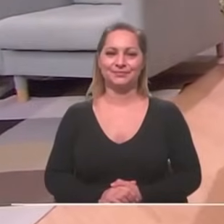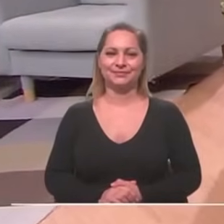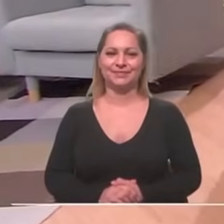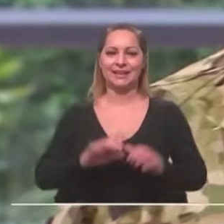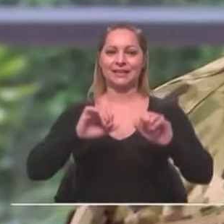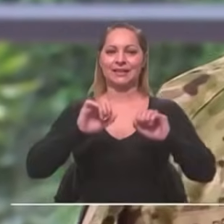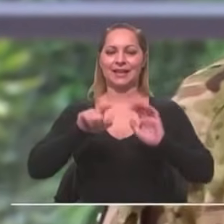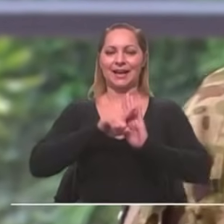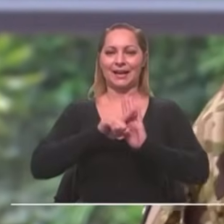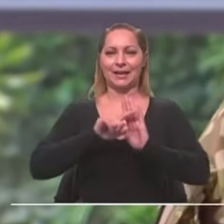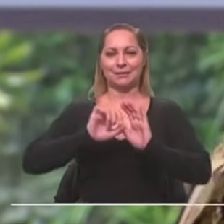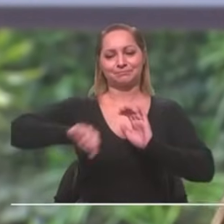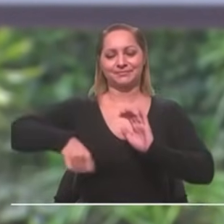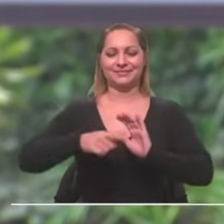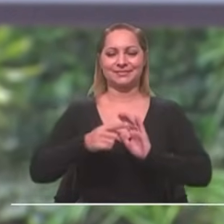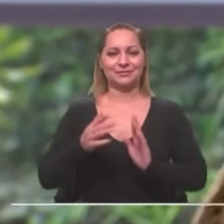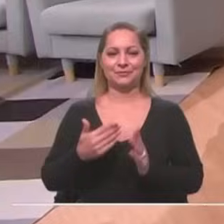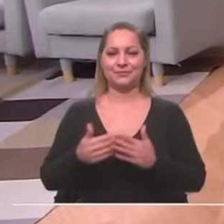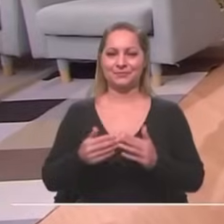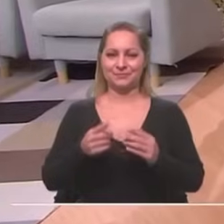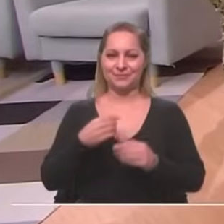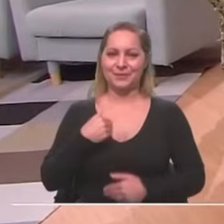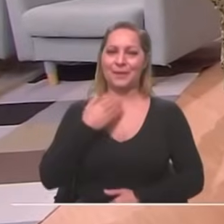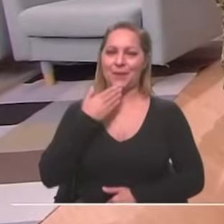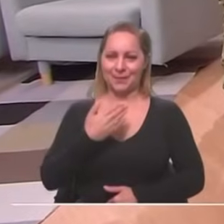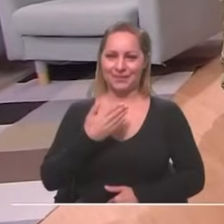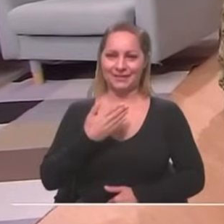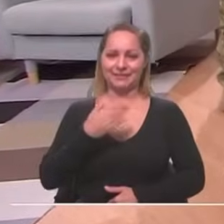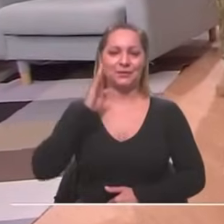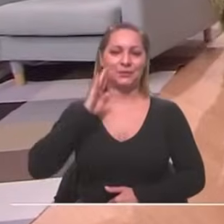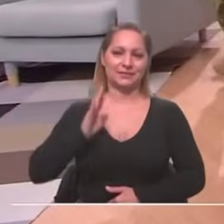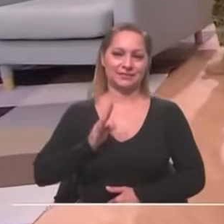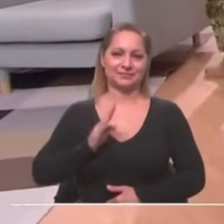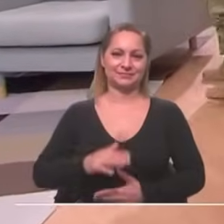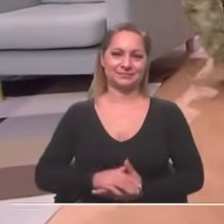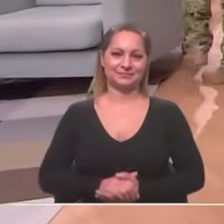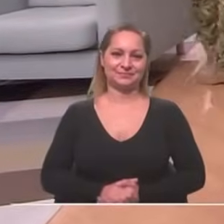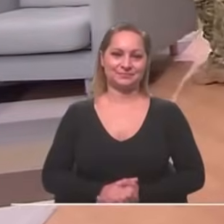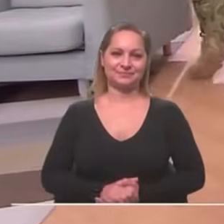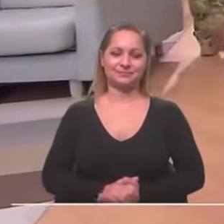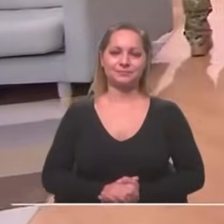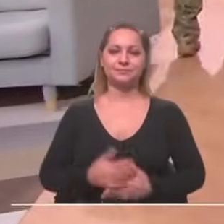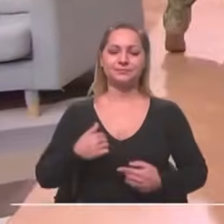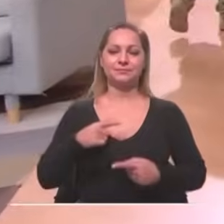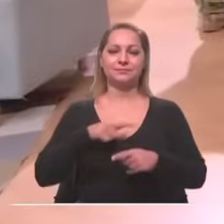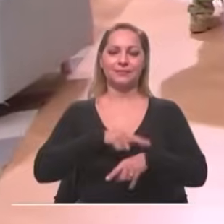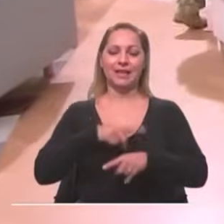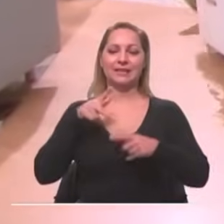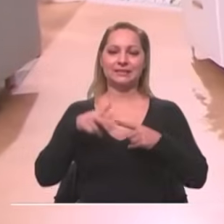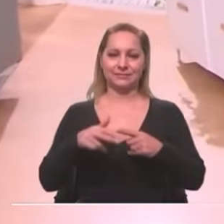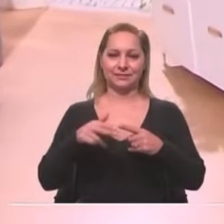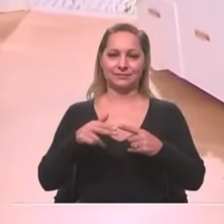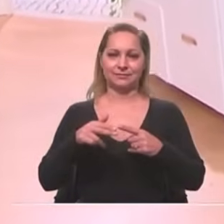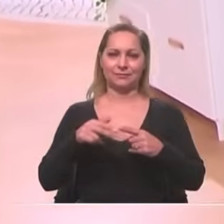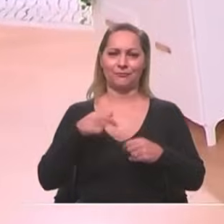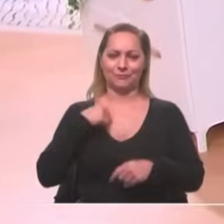faz mal. Muito obrigado, muito obrigado. E mais uma vez, muito obrigado Obrigada. Ao Exército. Bom, agora vamos fazer uma pausa, depois disto. É